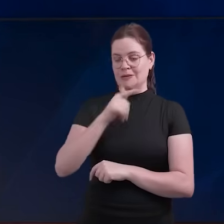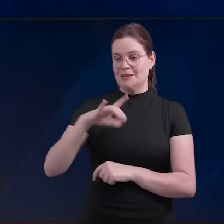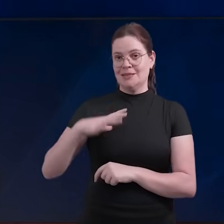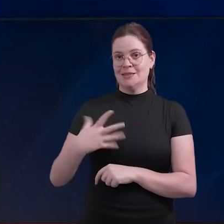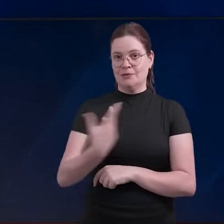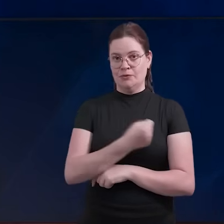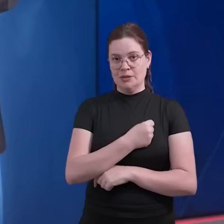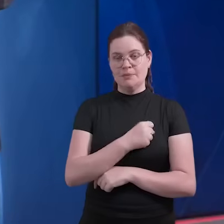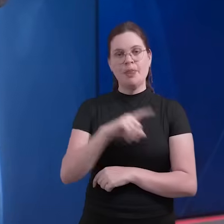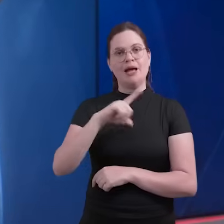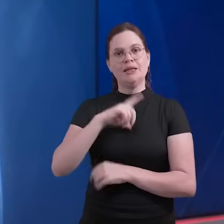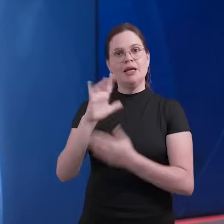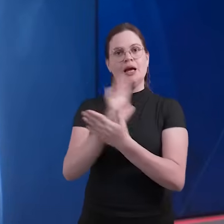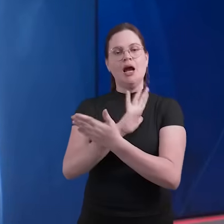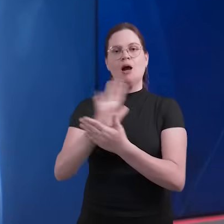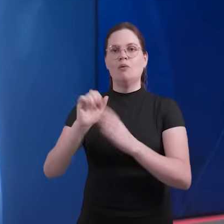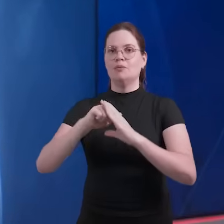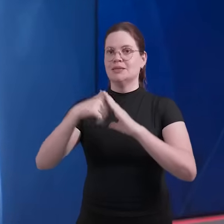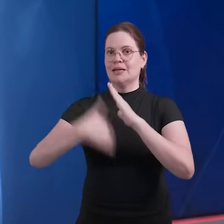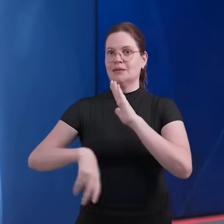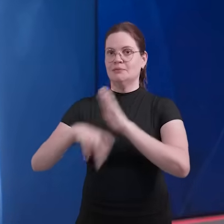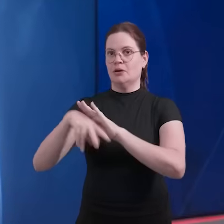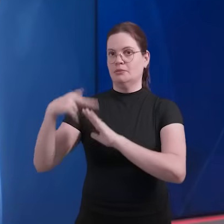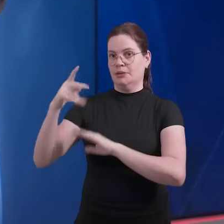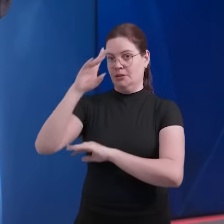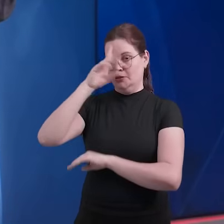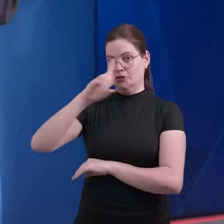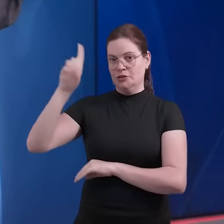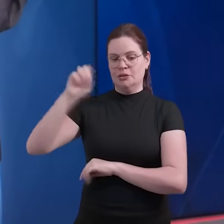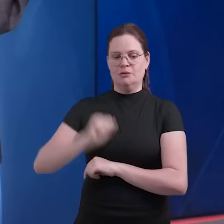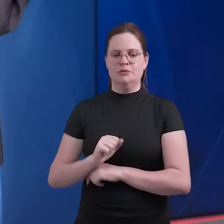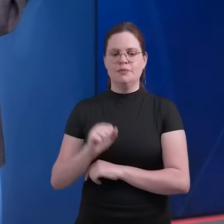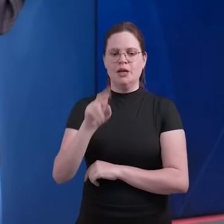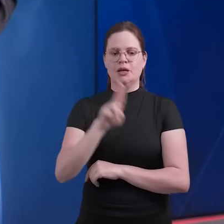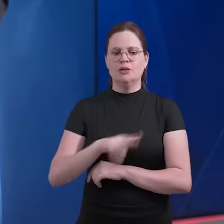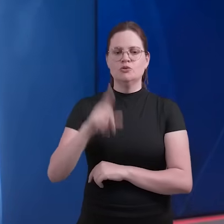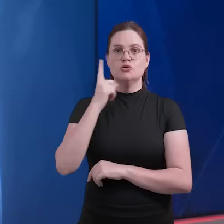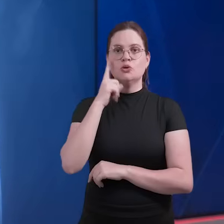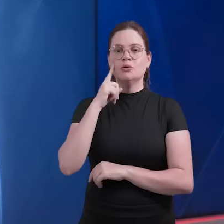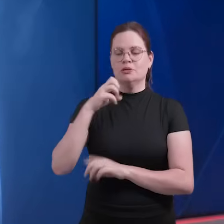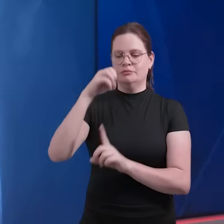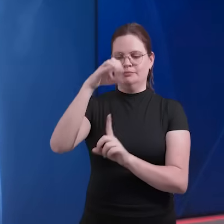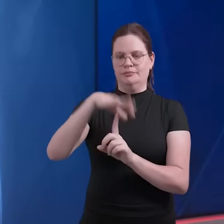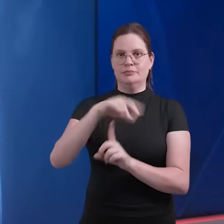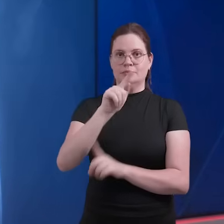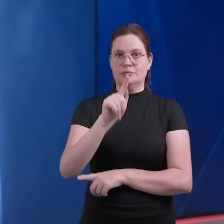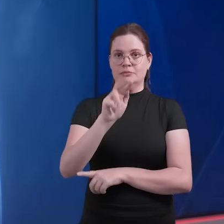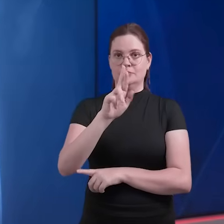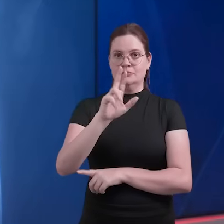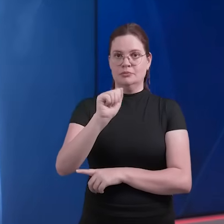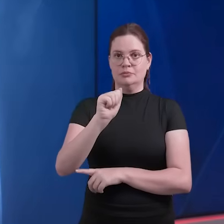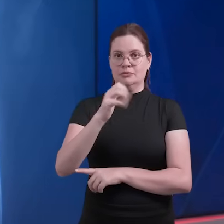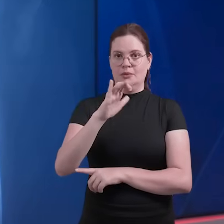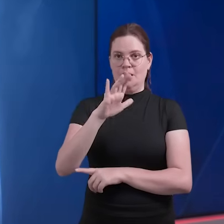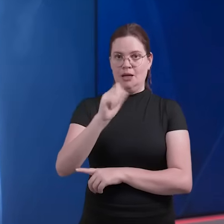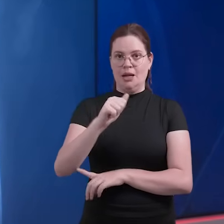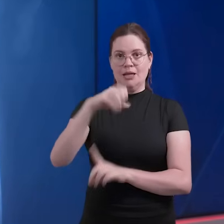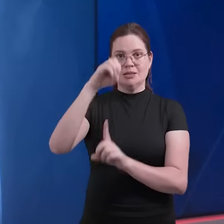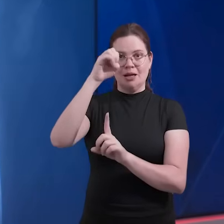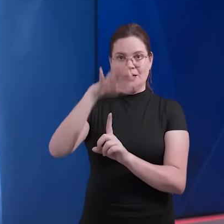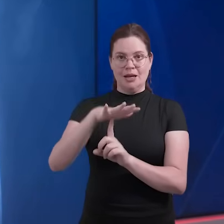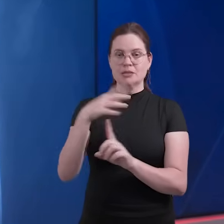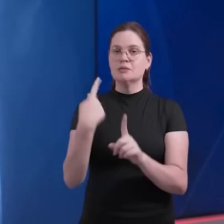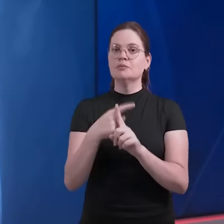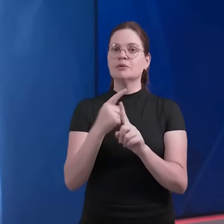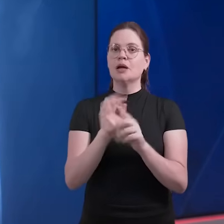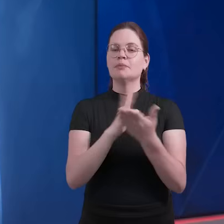Deus enviou de acordo com alguns atributos dele. Olha os atributos que Deus usou. Ele usou primeiramente a sua graça. Por quê? Porque a palavra de